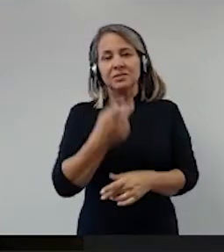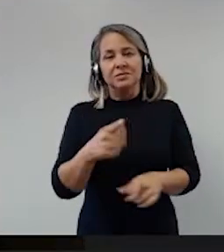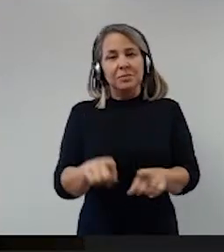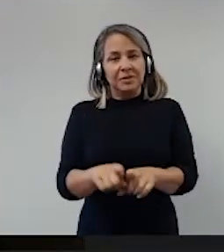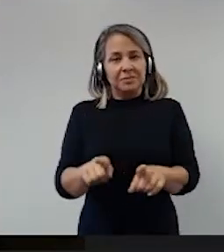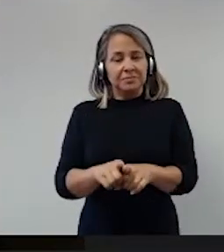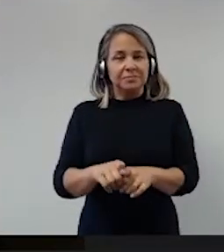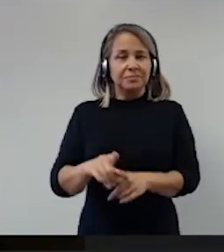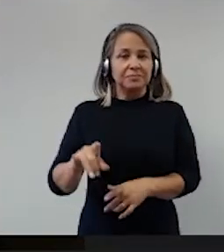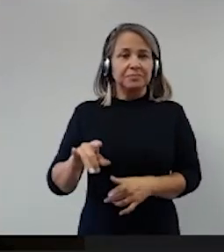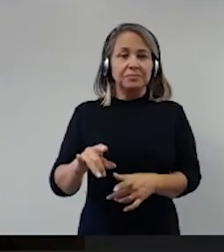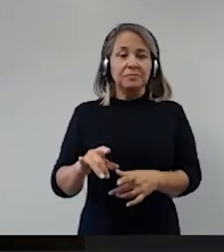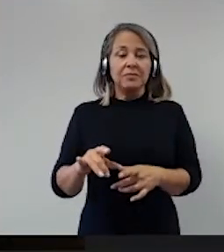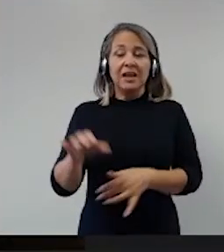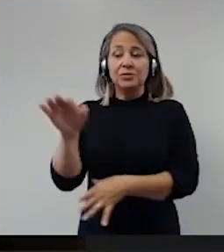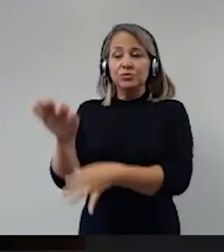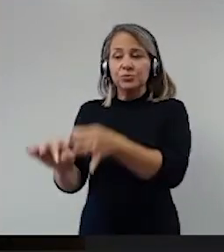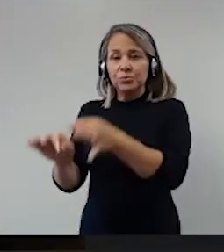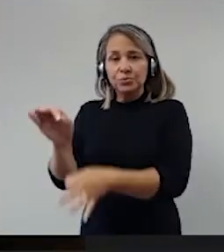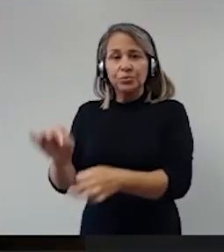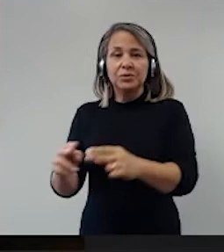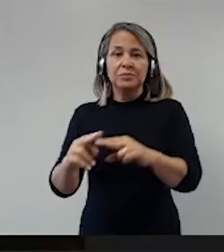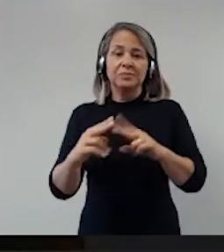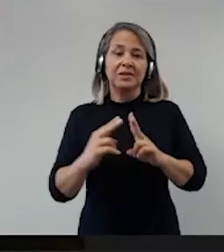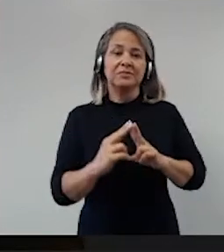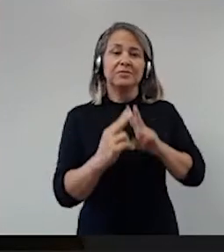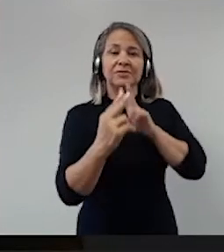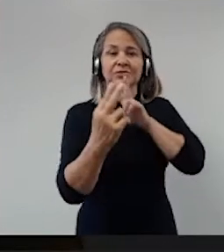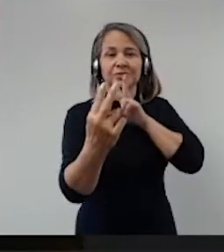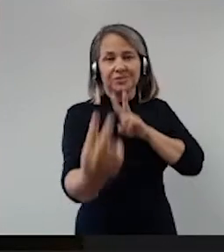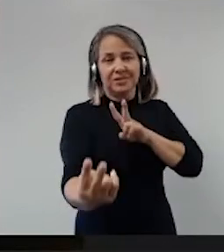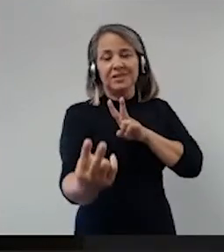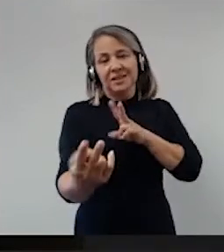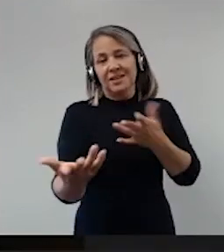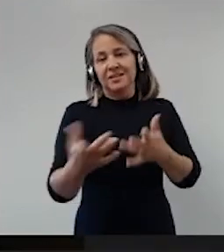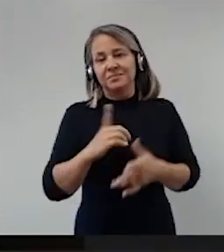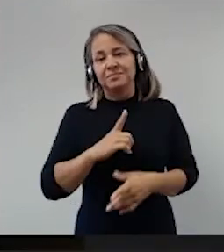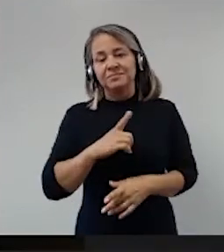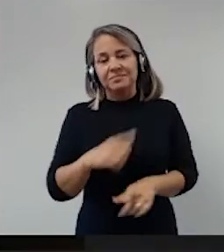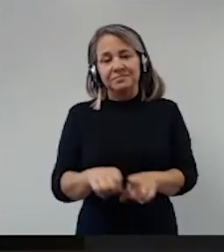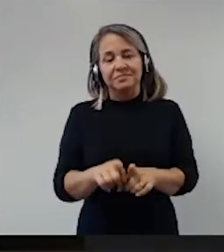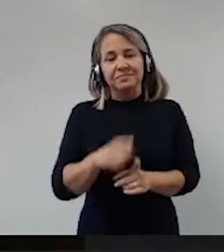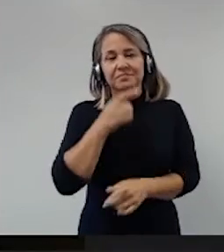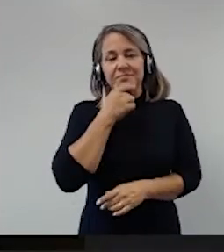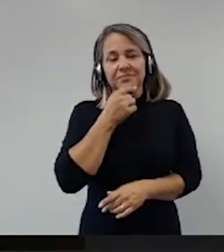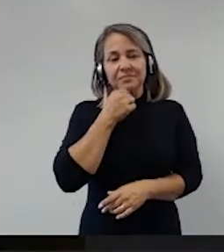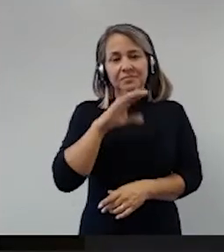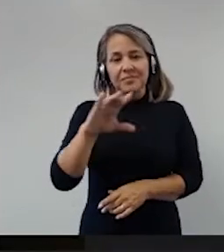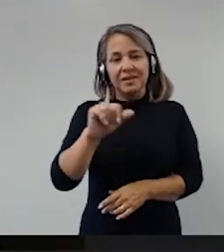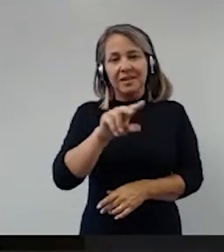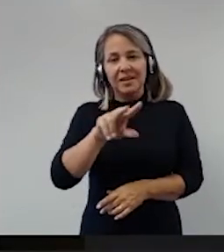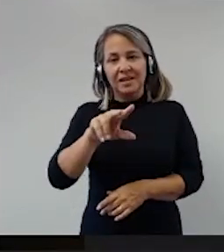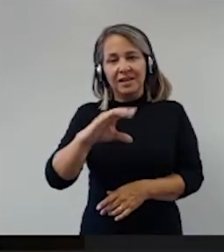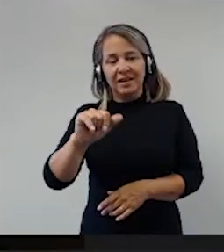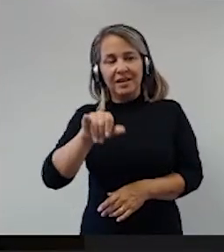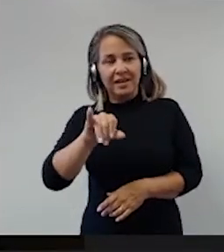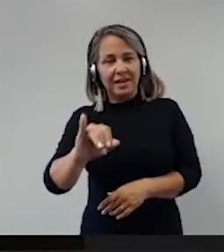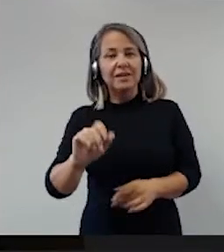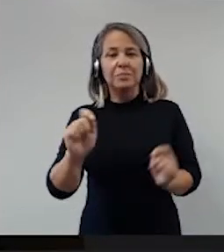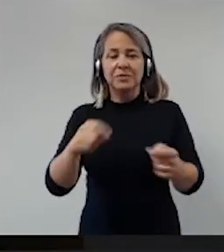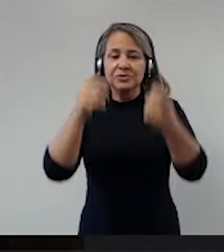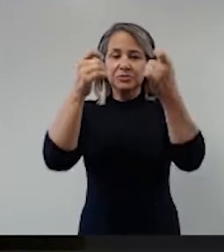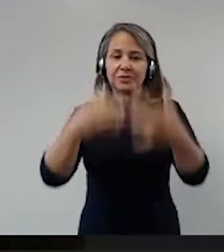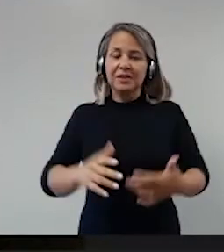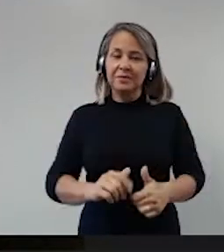em júri por videoconferência, e ninguém melhor do que o nosso Cacai para falar um pouquinho sobre isso também. Mas a superação